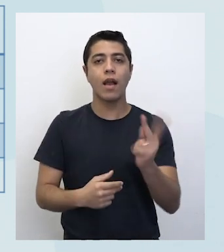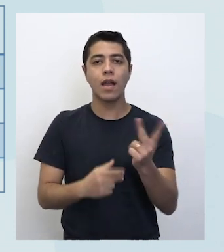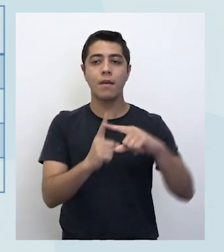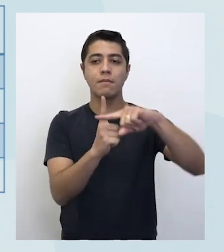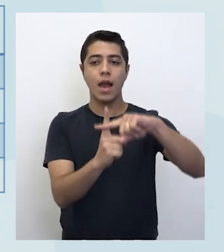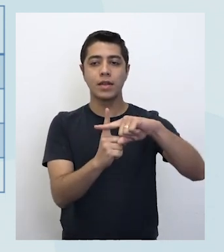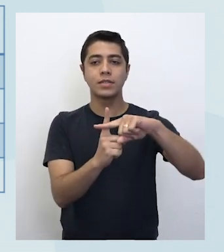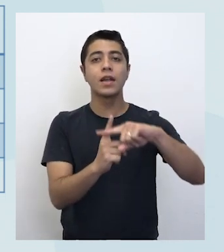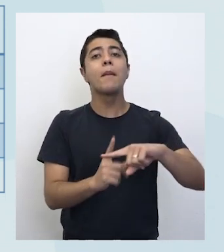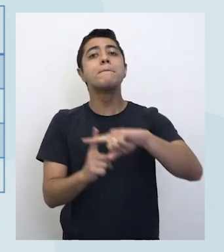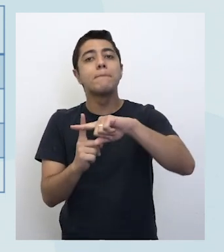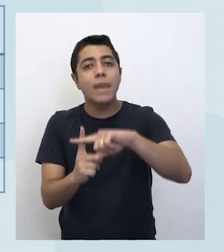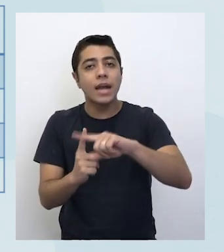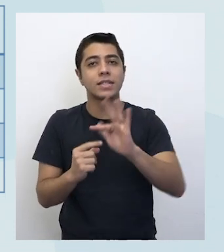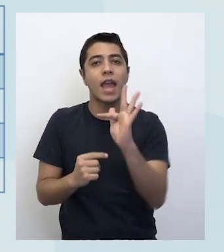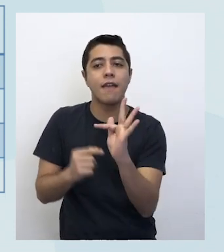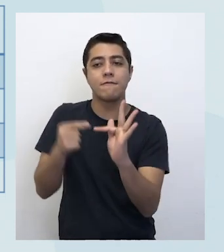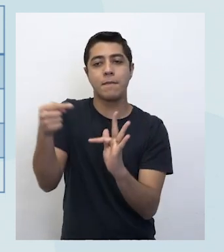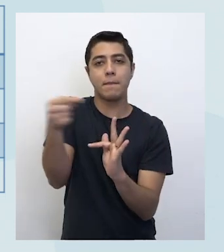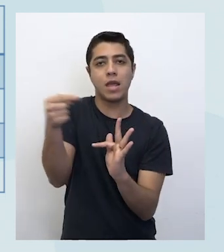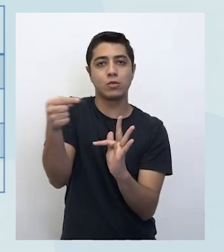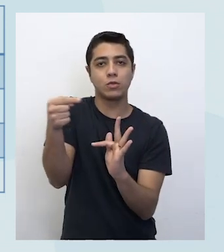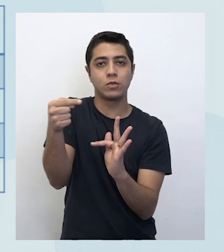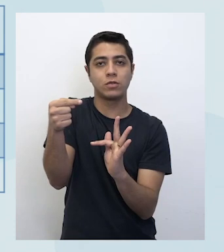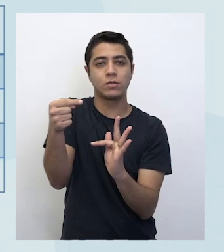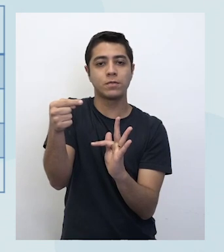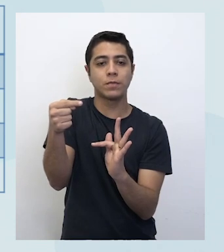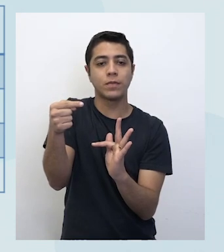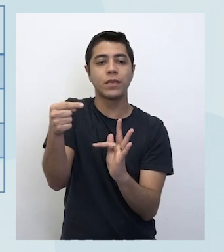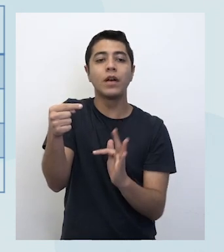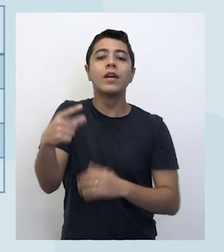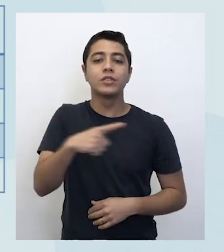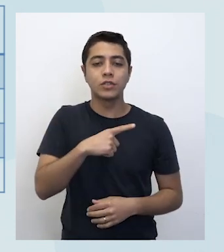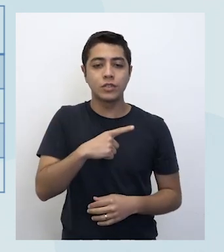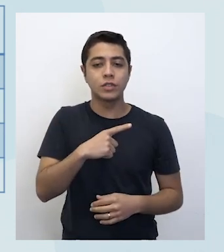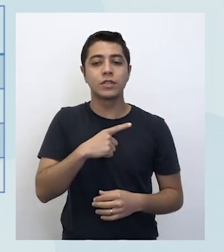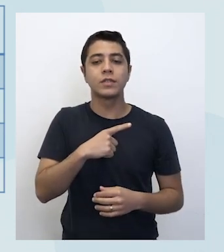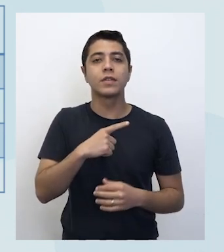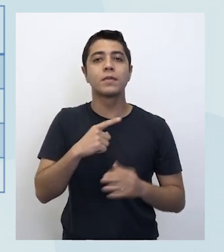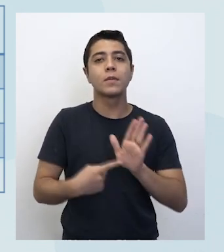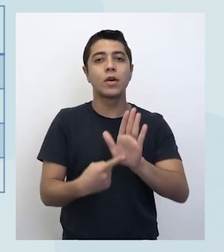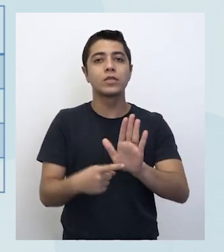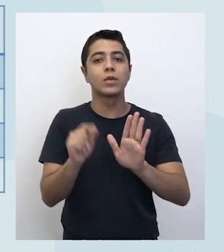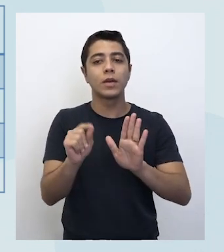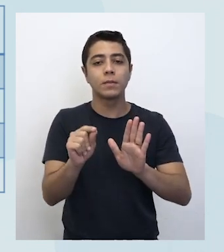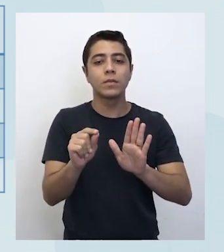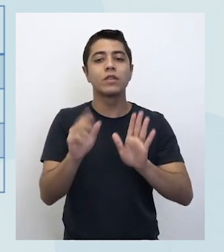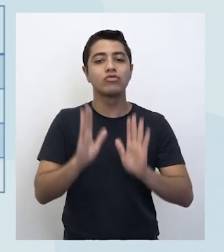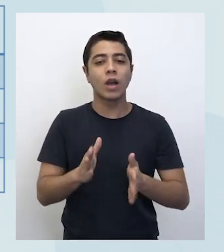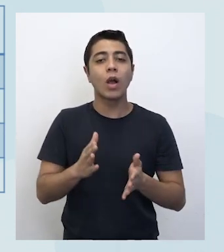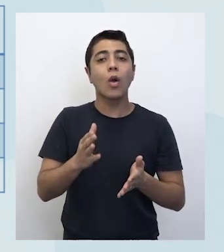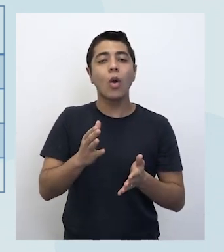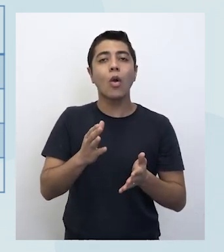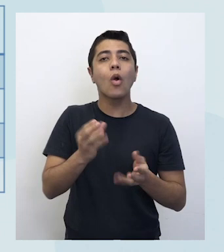o fluoreto aquoso. Aí ele te dá lá a solução, né, os três experimentos, ele te dá a concentração inicial